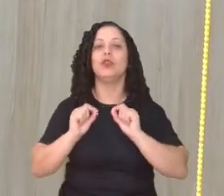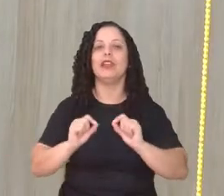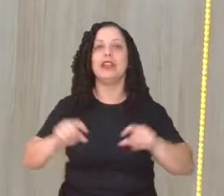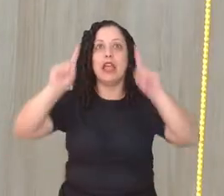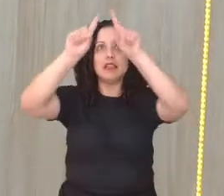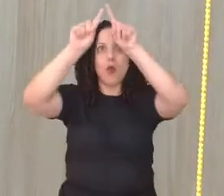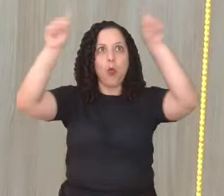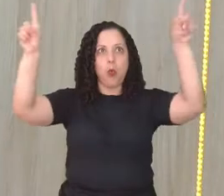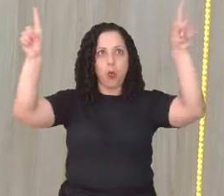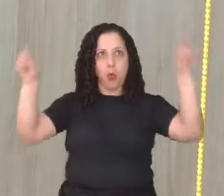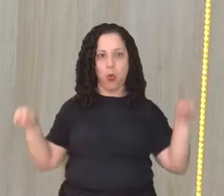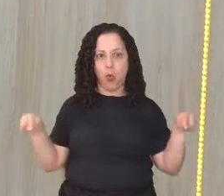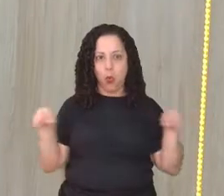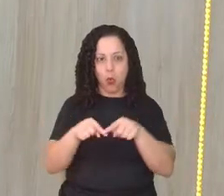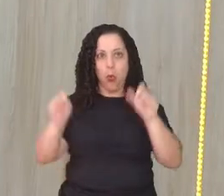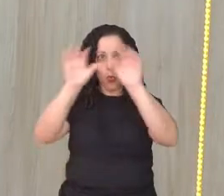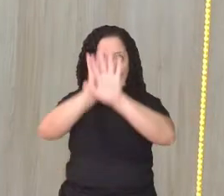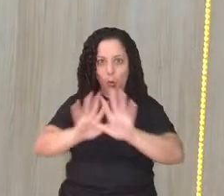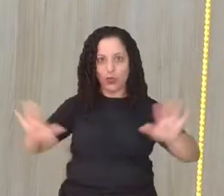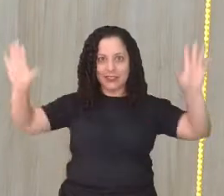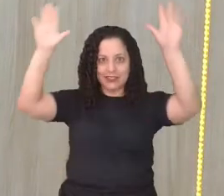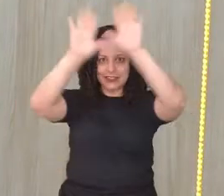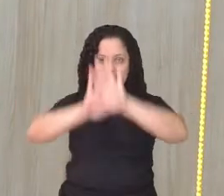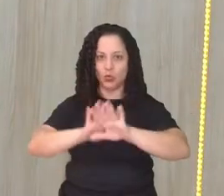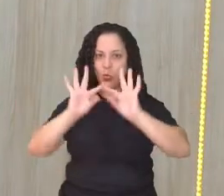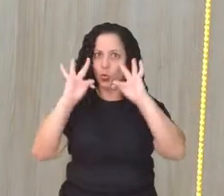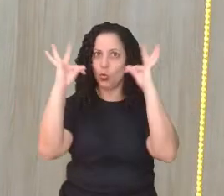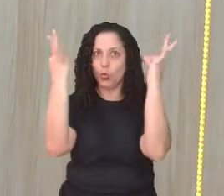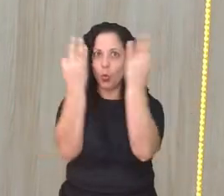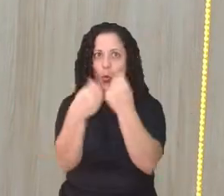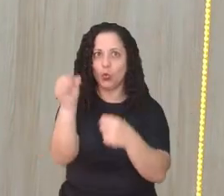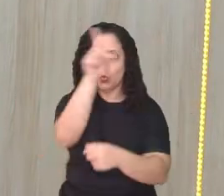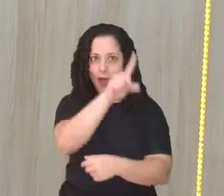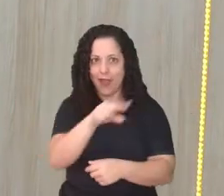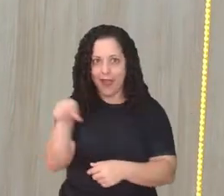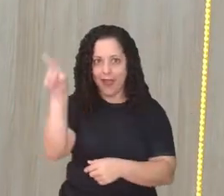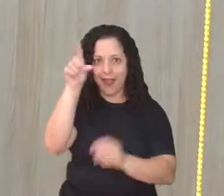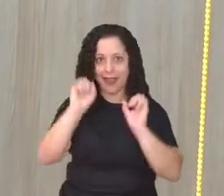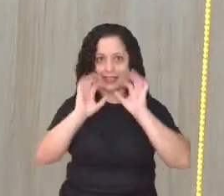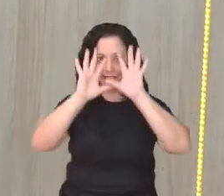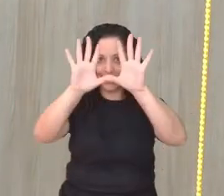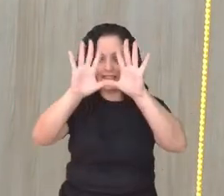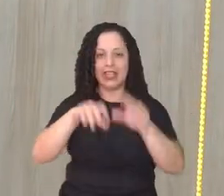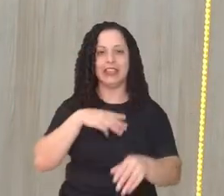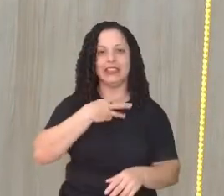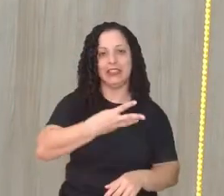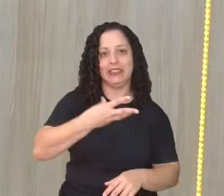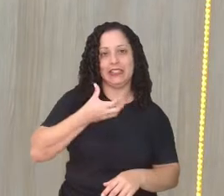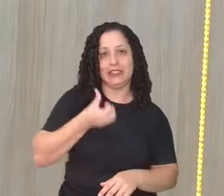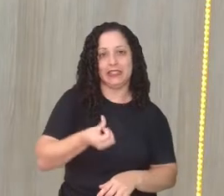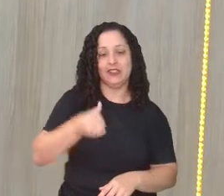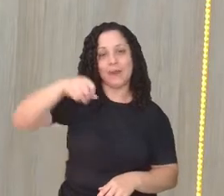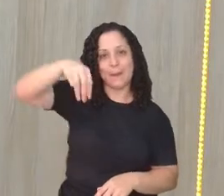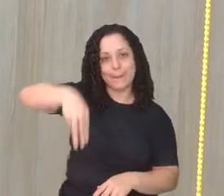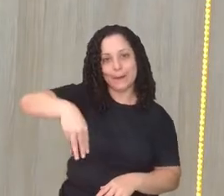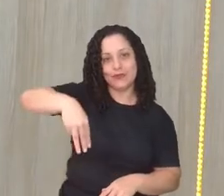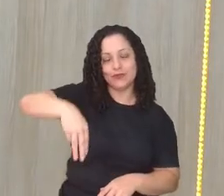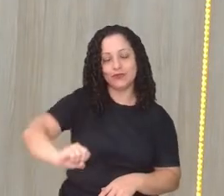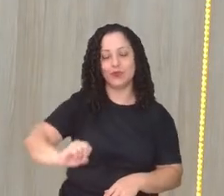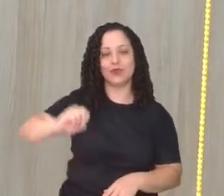Este quadradinho aqui é 36. E o que foi que eu fiz aqui? Eu fiz uma